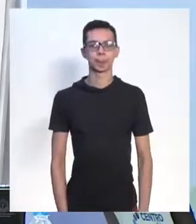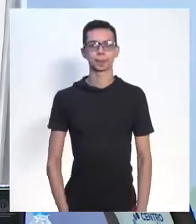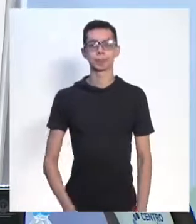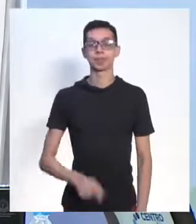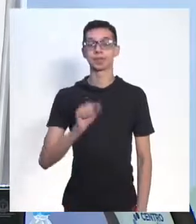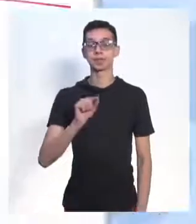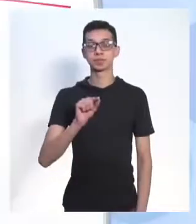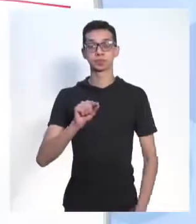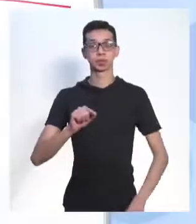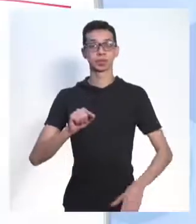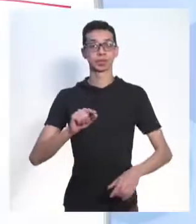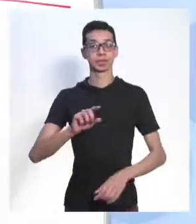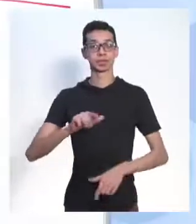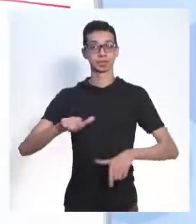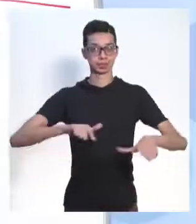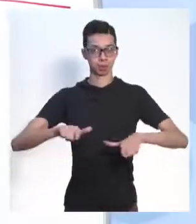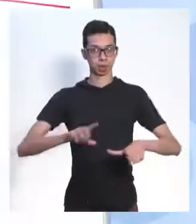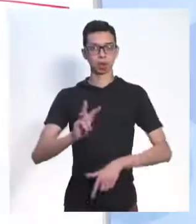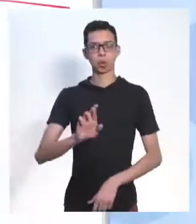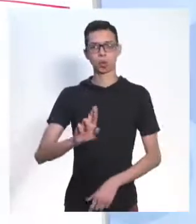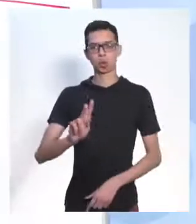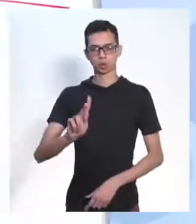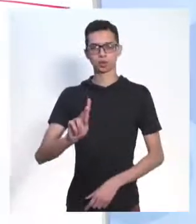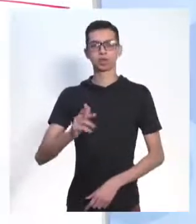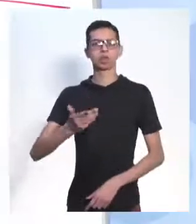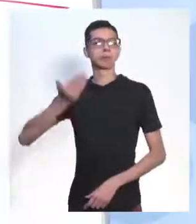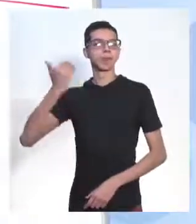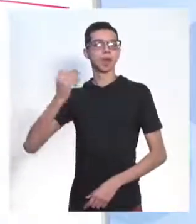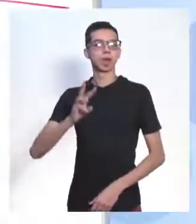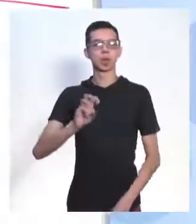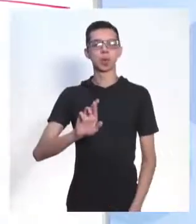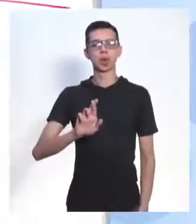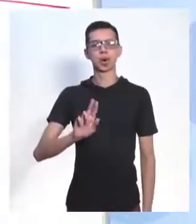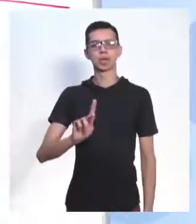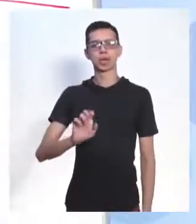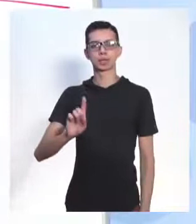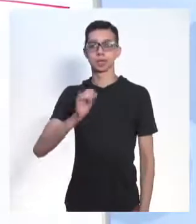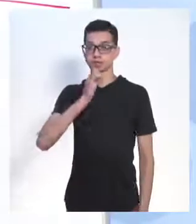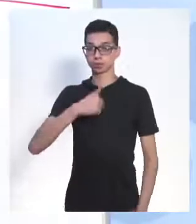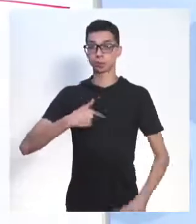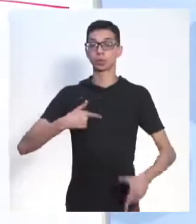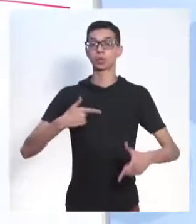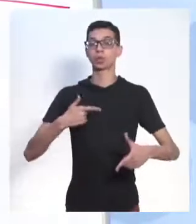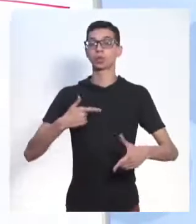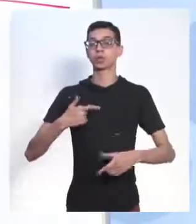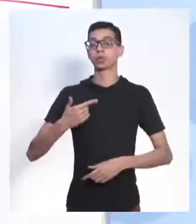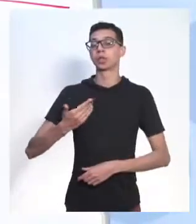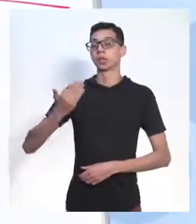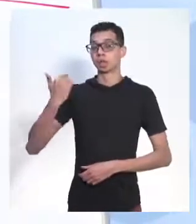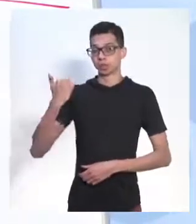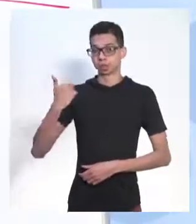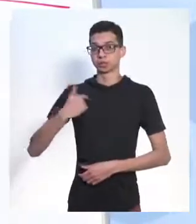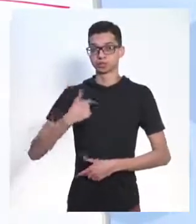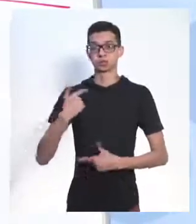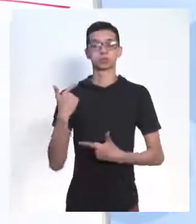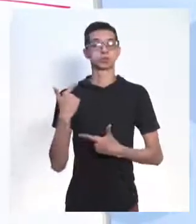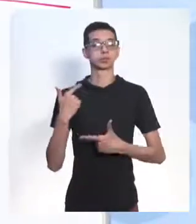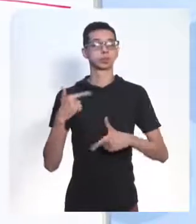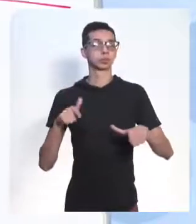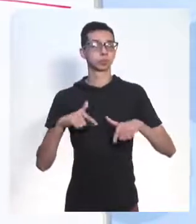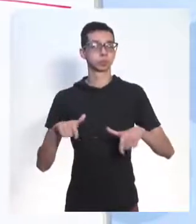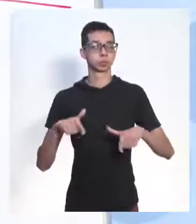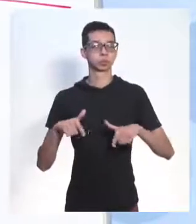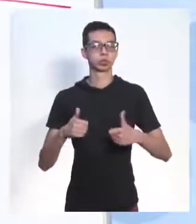work. Passado, worked. Certo? Então, eu trabalhei. I worked. I worked. Isso